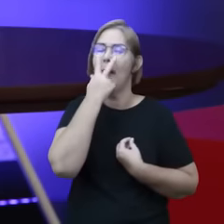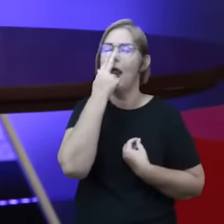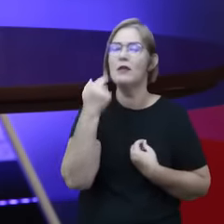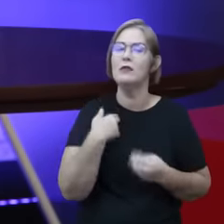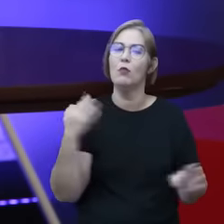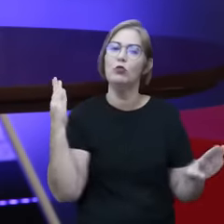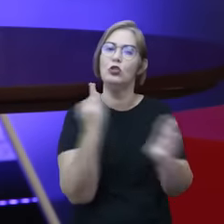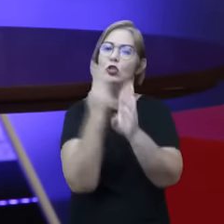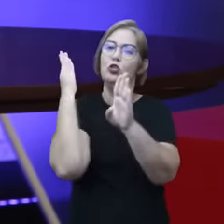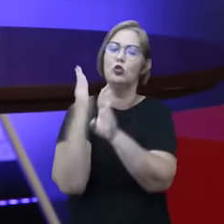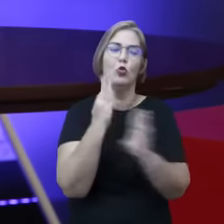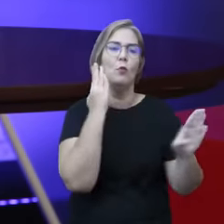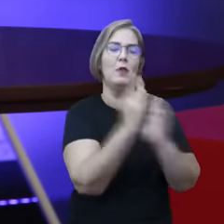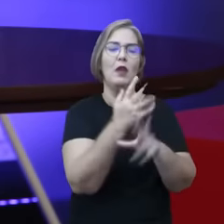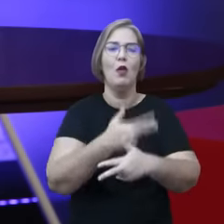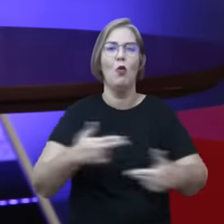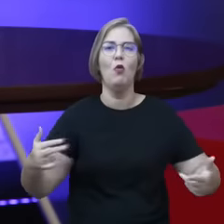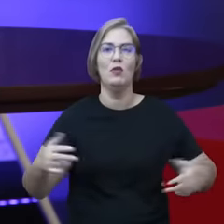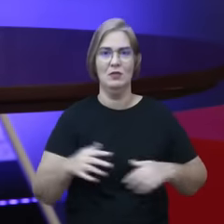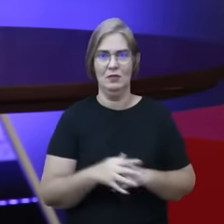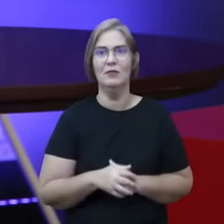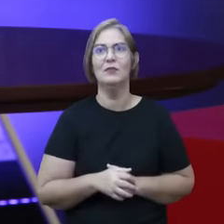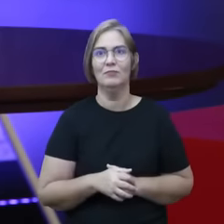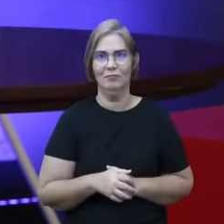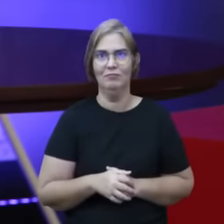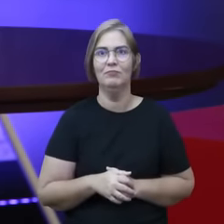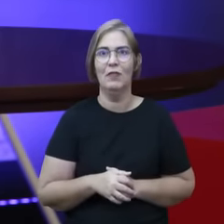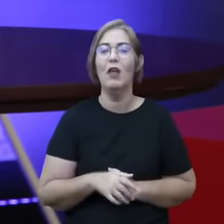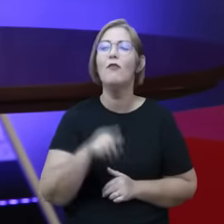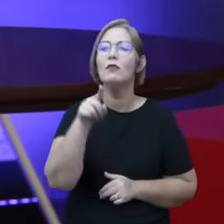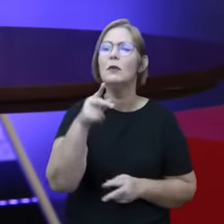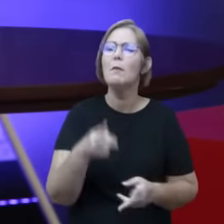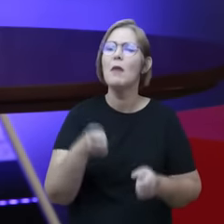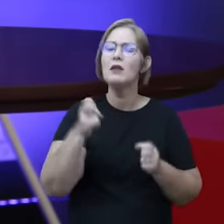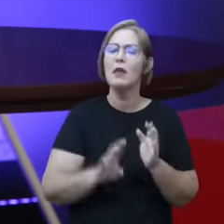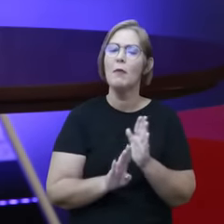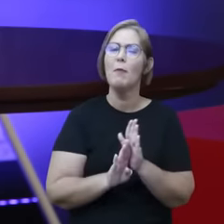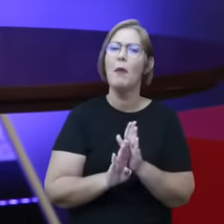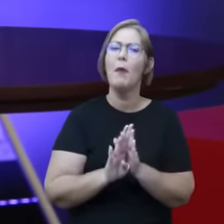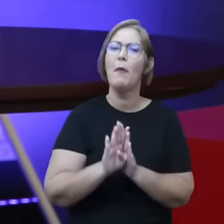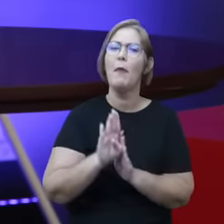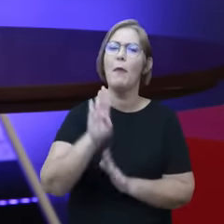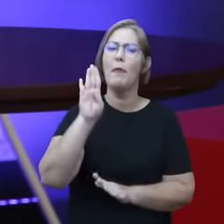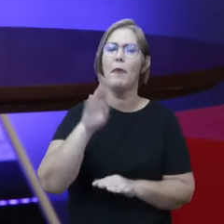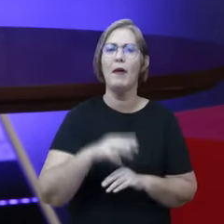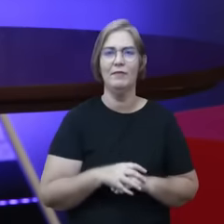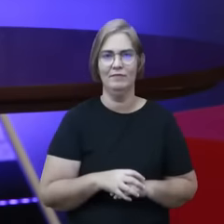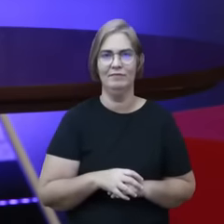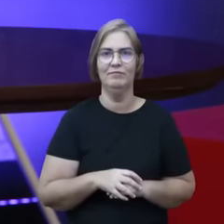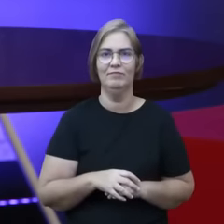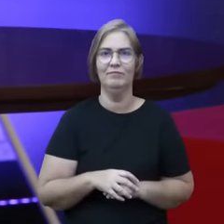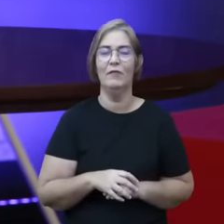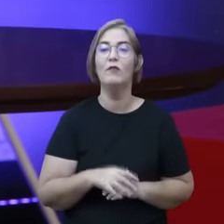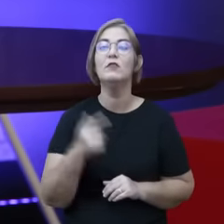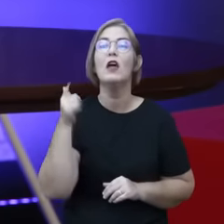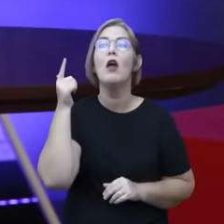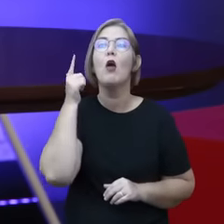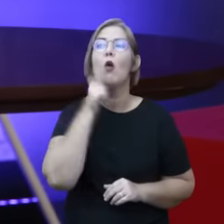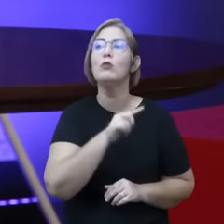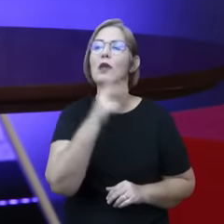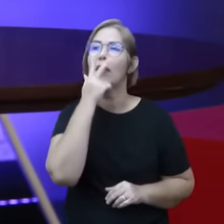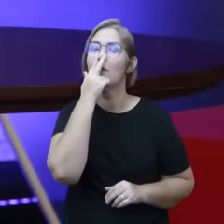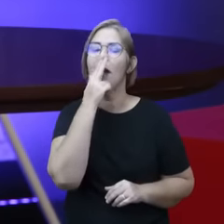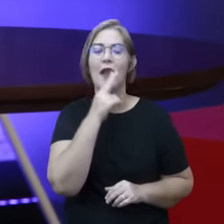absurdo, como ele vai dizer, né? A própria sub, a própria subida basta para encher o coração de um homem. É preciso